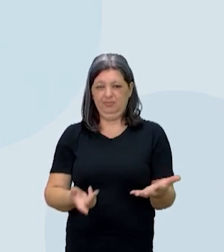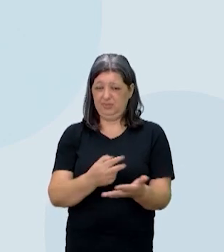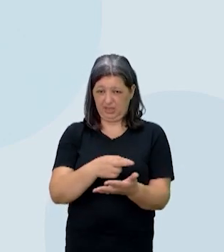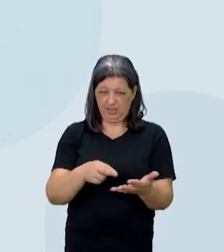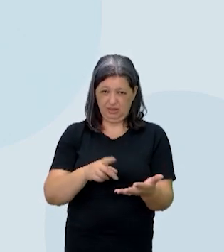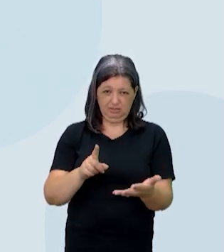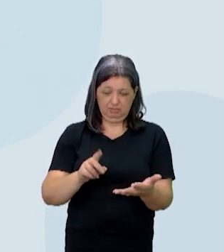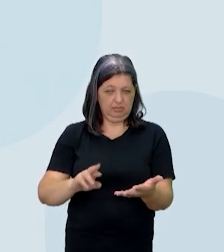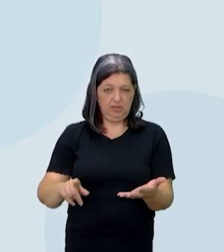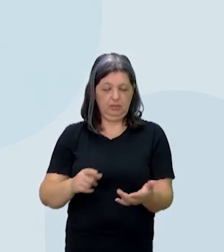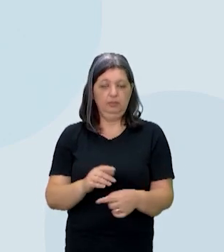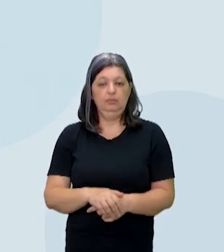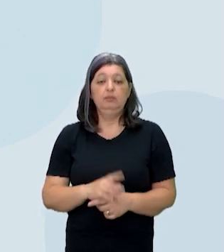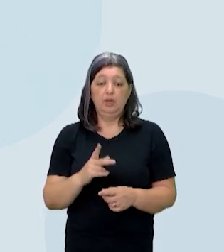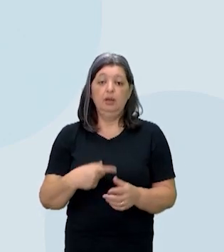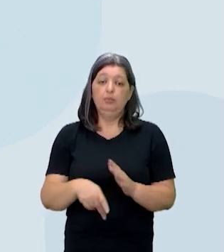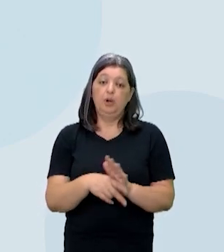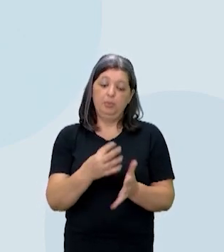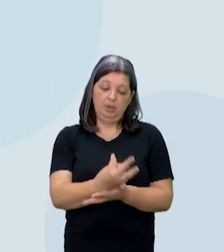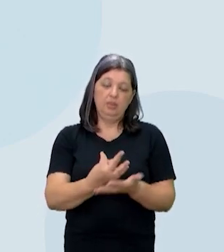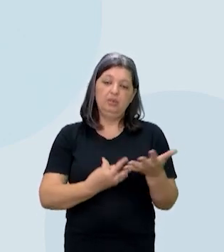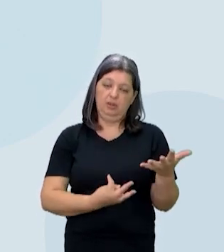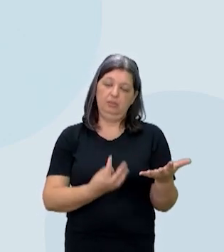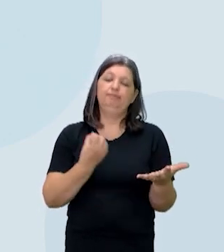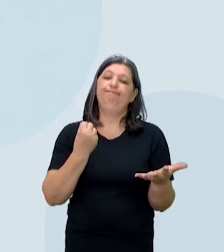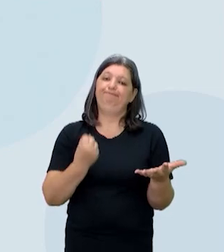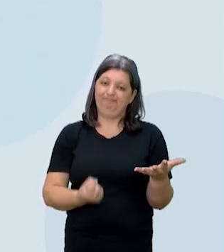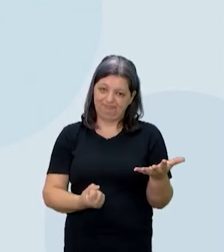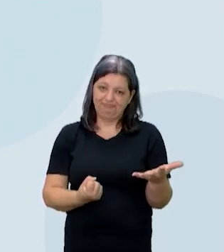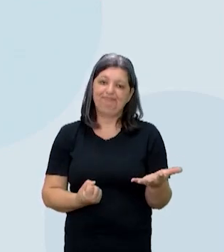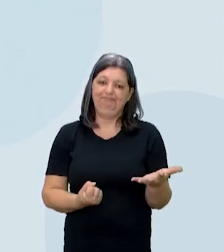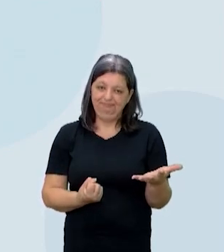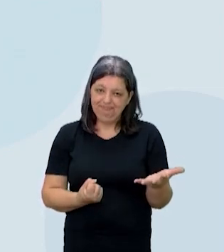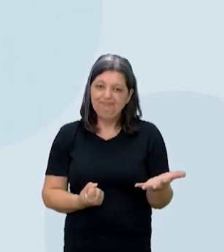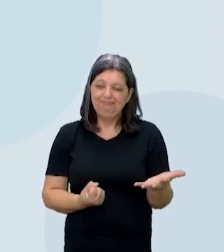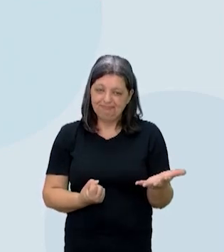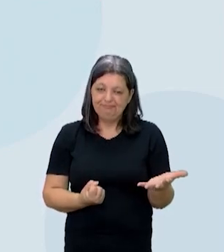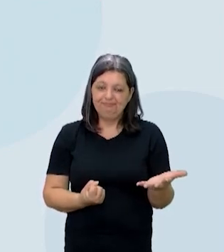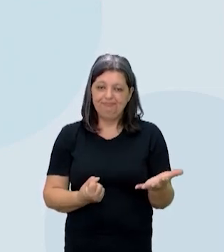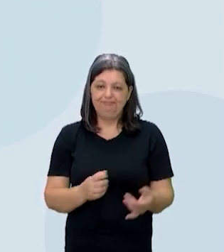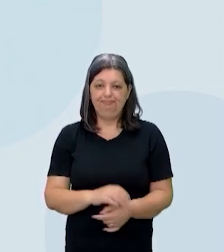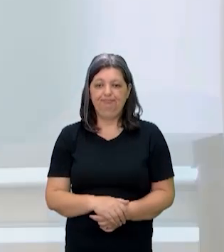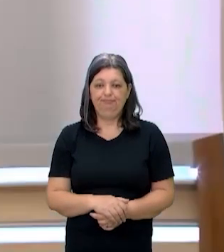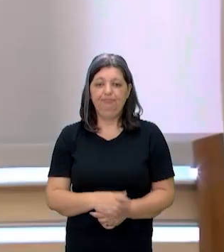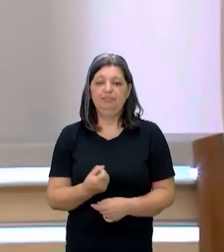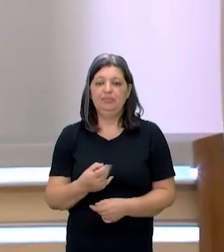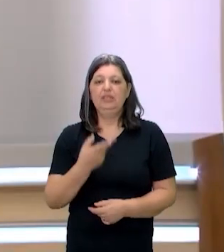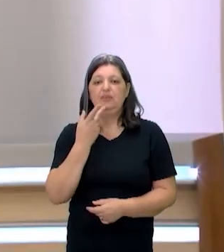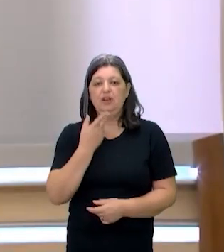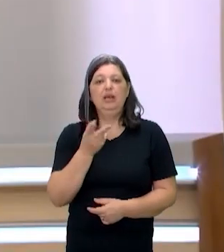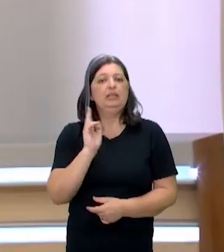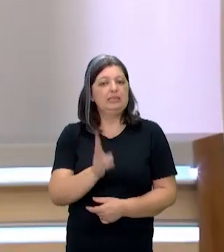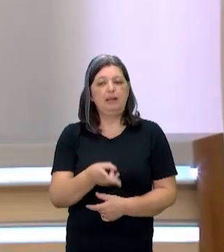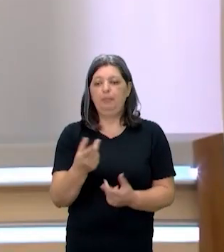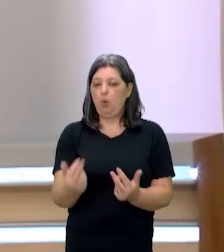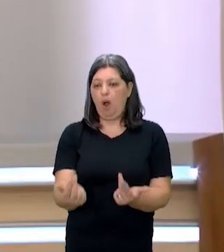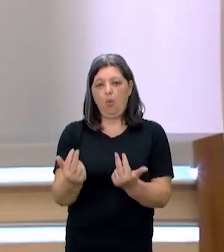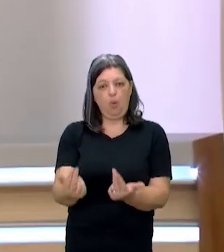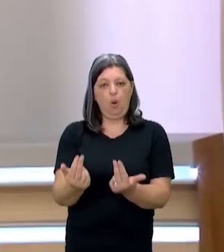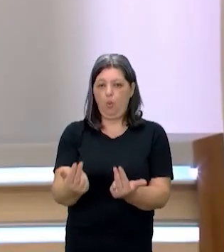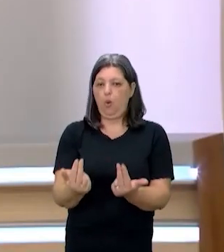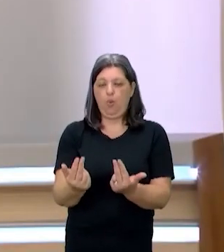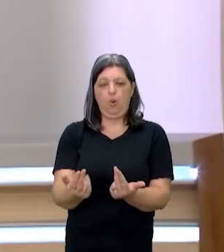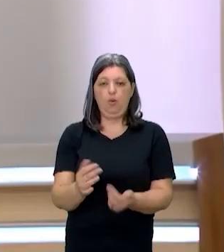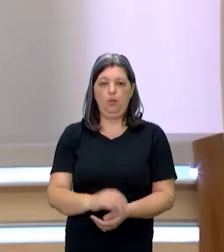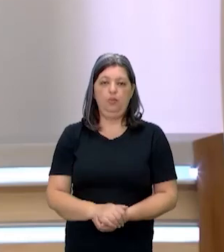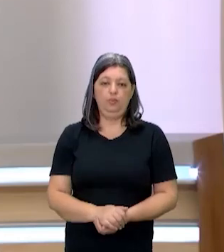reportagem, mas enfim, Tô falando, o texto ficaria pesado, Ficaria pesado o texto se eu repetisse as mesmas palavras o tempo